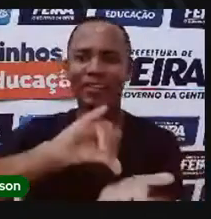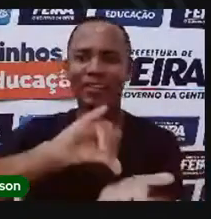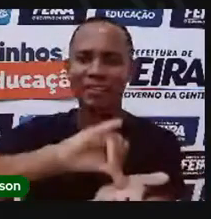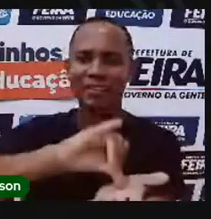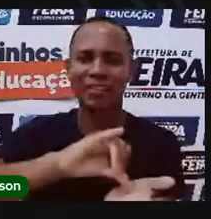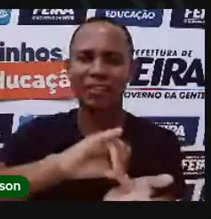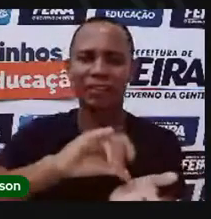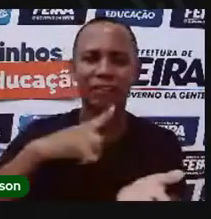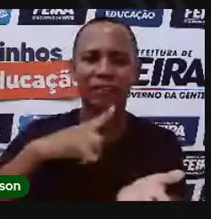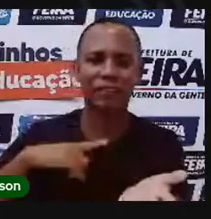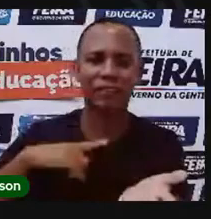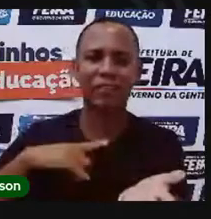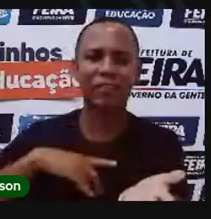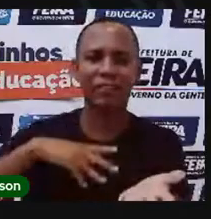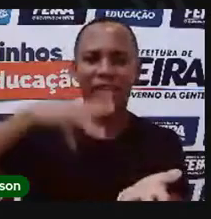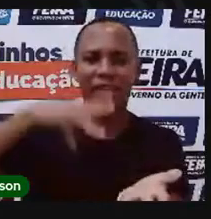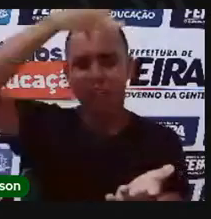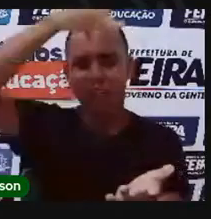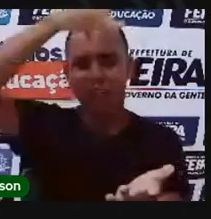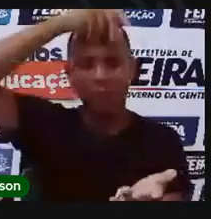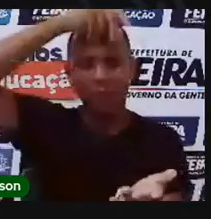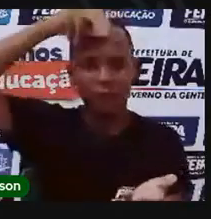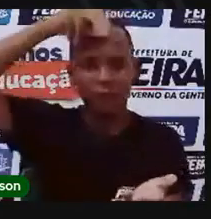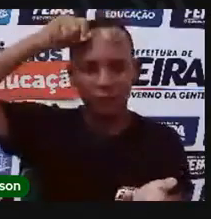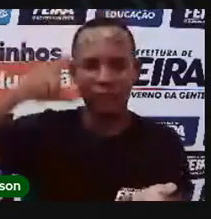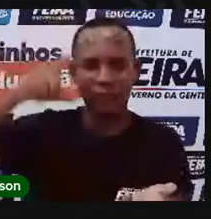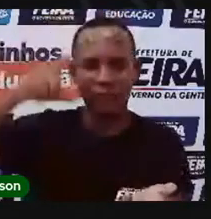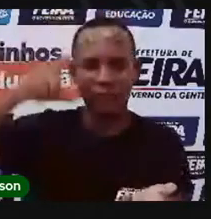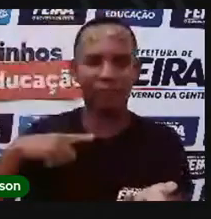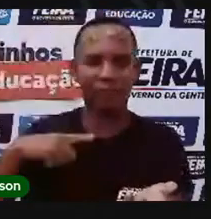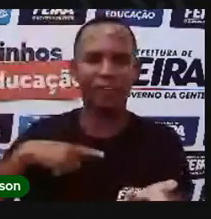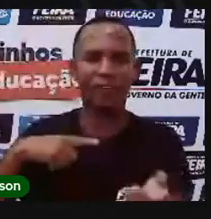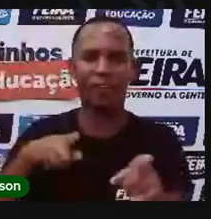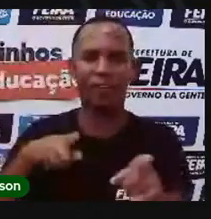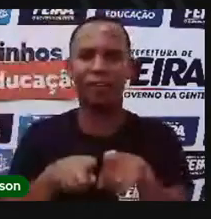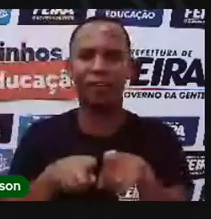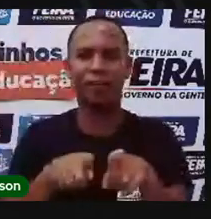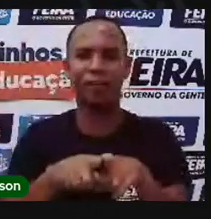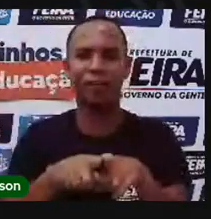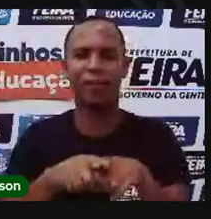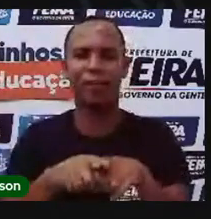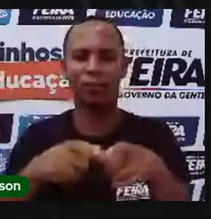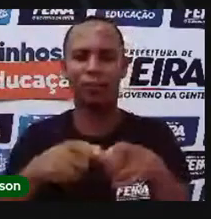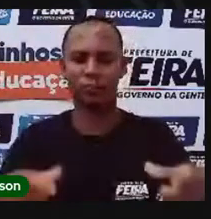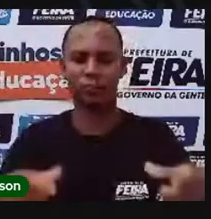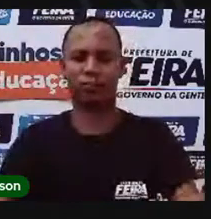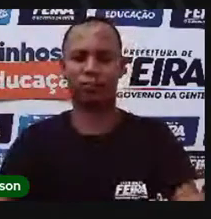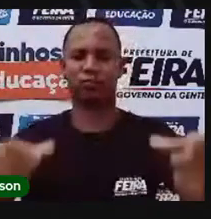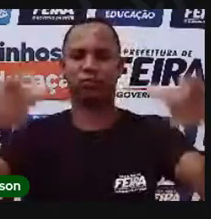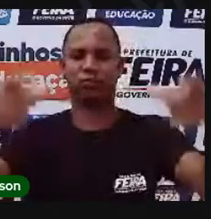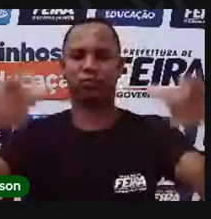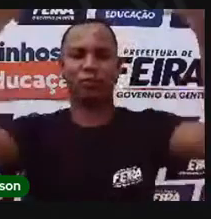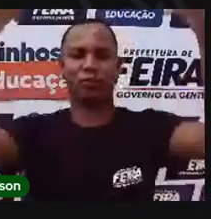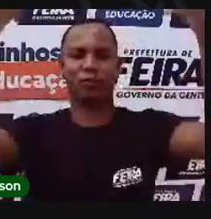prefeitura. Próximo à prefeitura existe um monumento, amarelo e cinza. Esse monumento